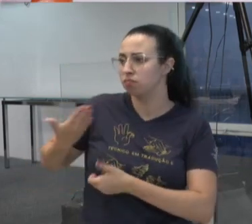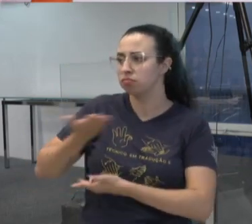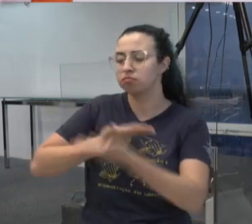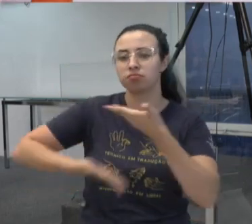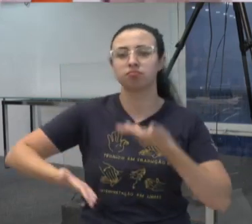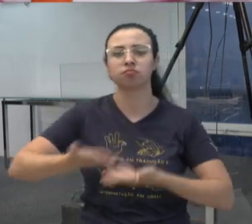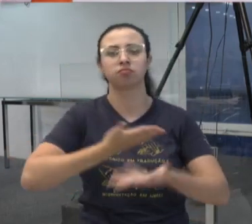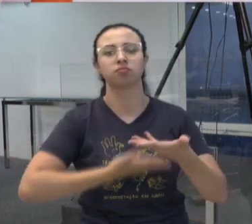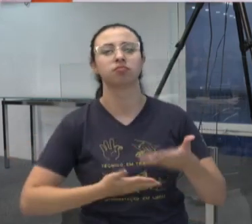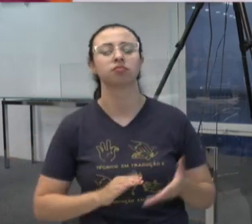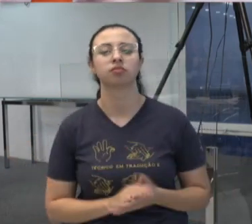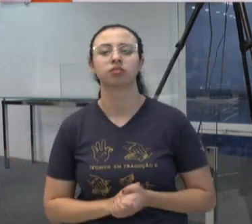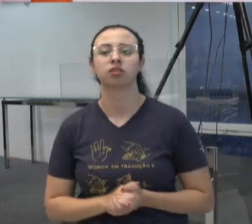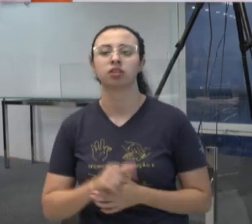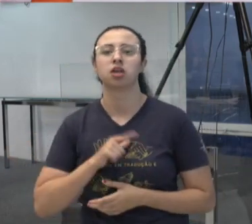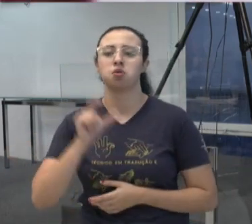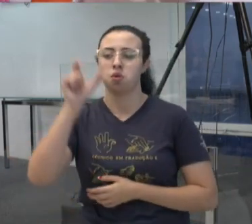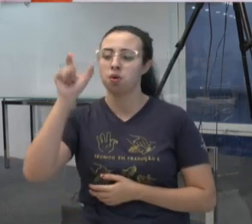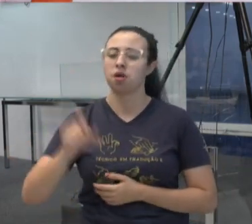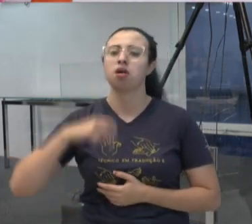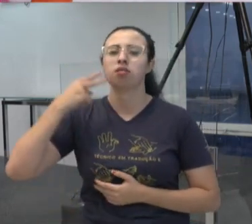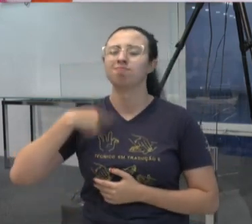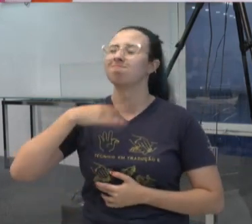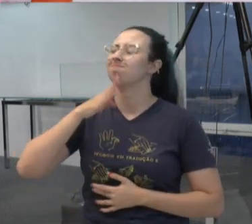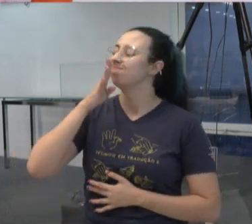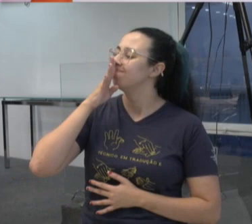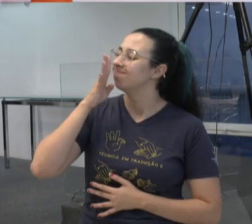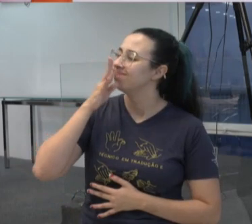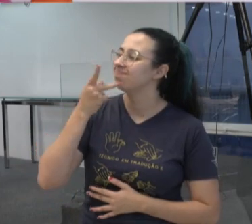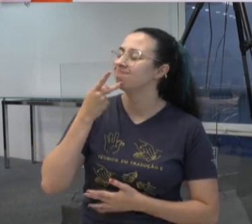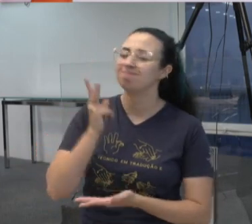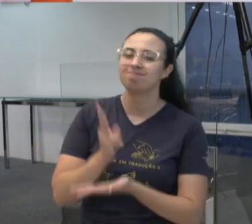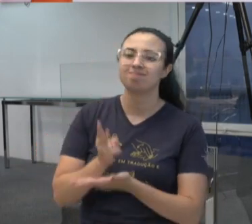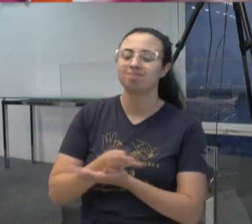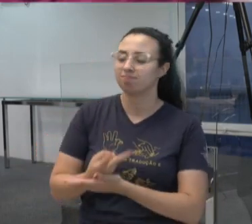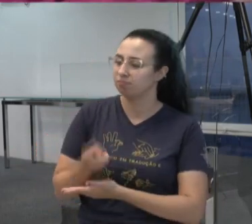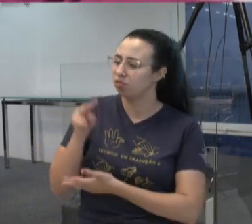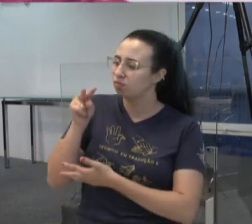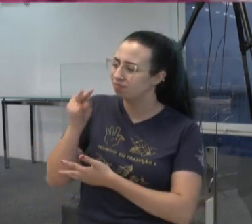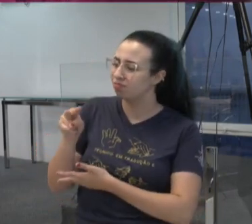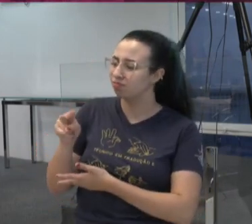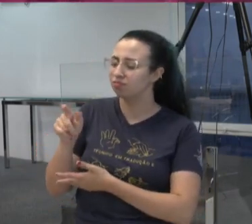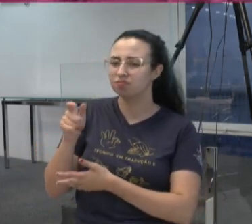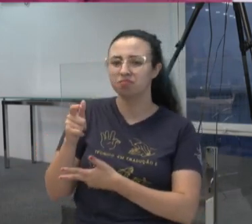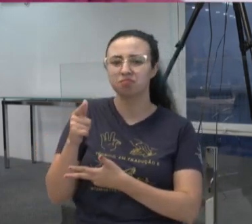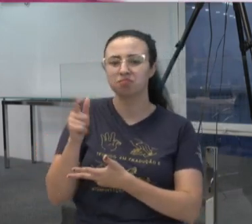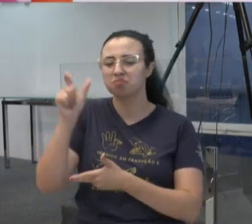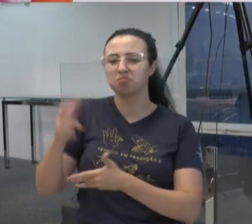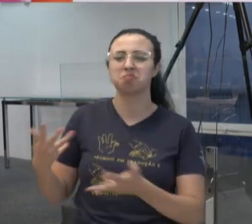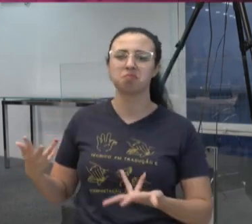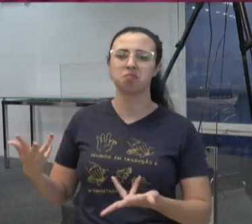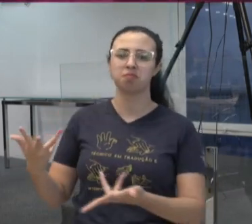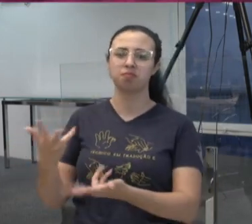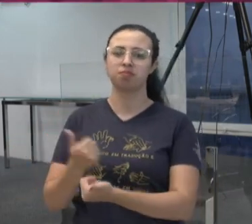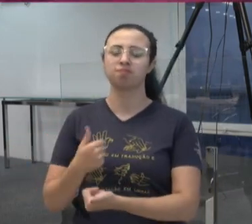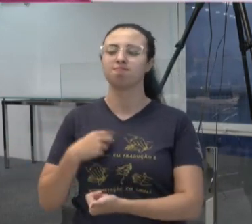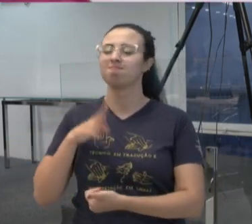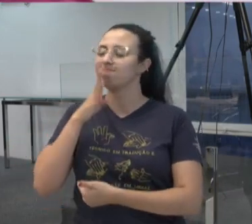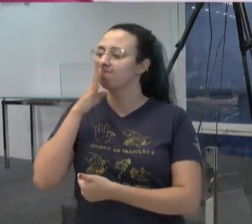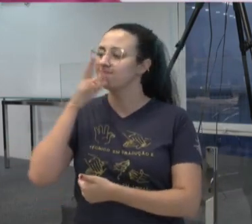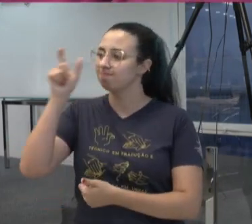casa aqui que eu falo que eu sempre admiro ele, eu olho para ele, eu vejo, assim, é uma excelente pessoa, eu me inspiro